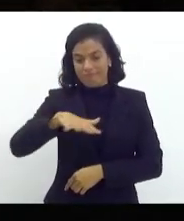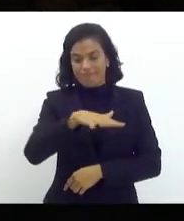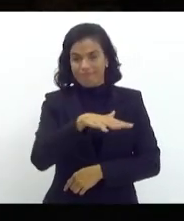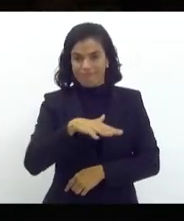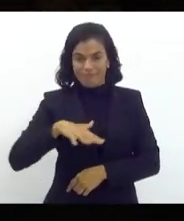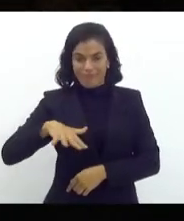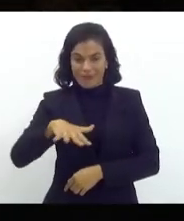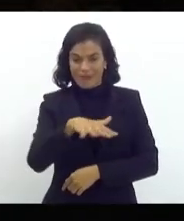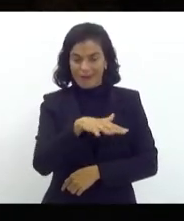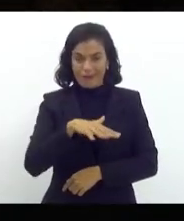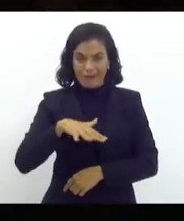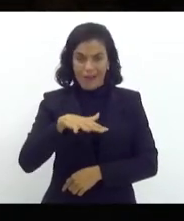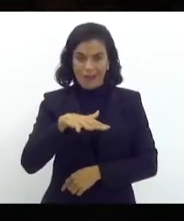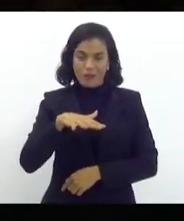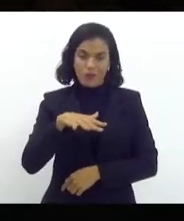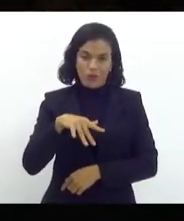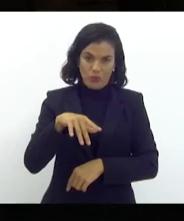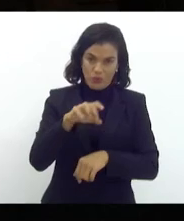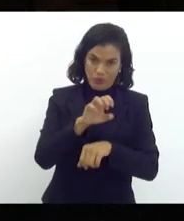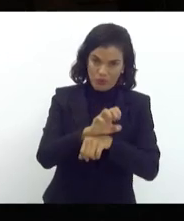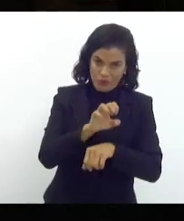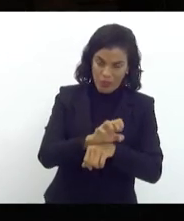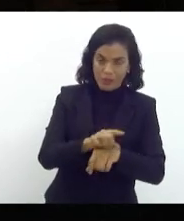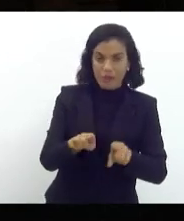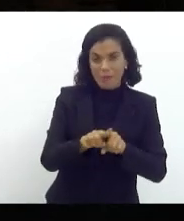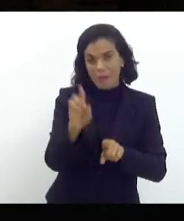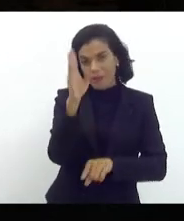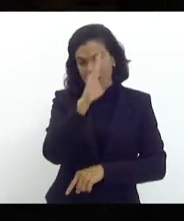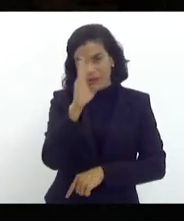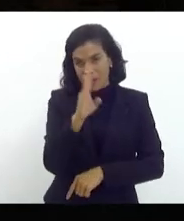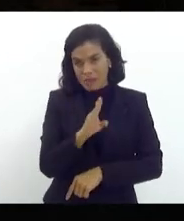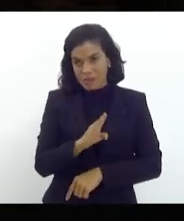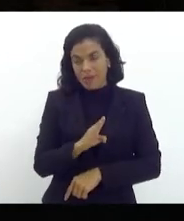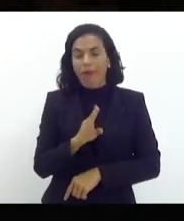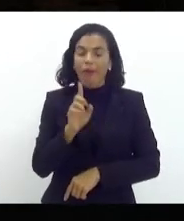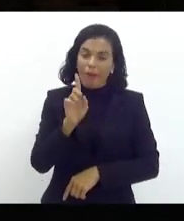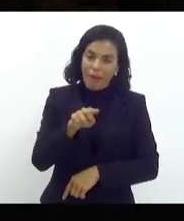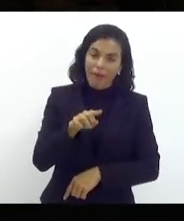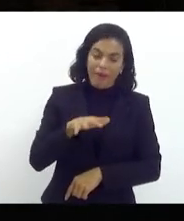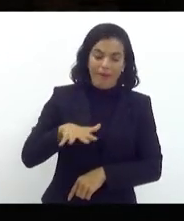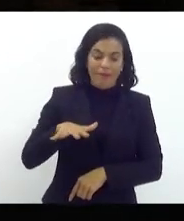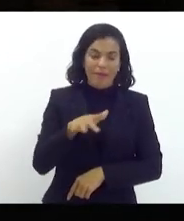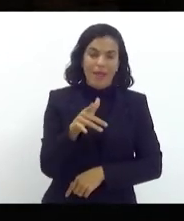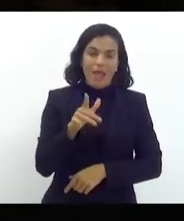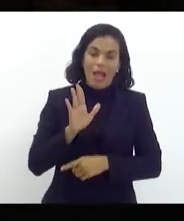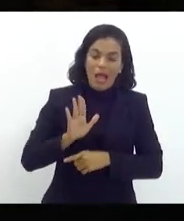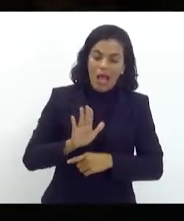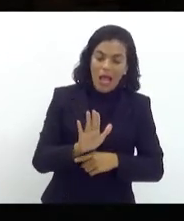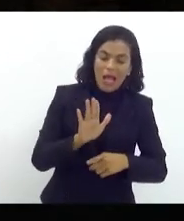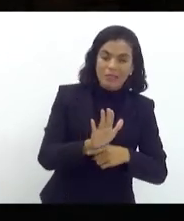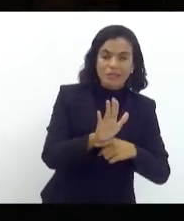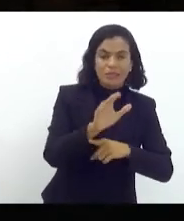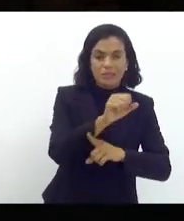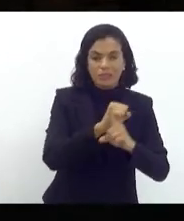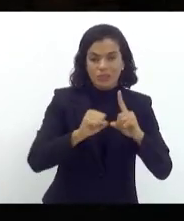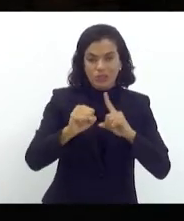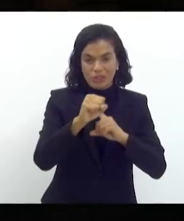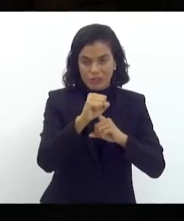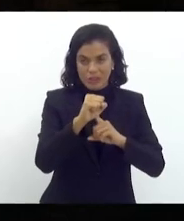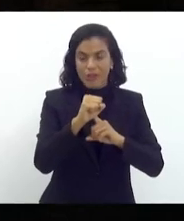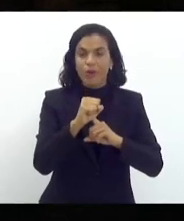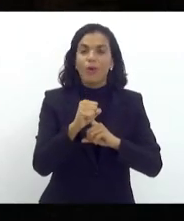Chaga do nosso Estado do nosso Brasil que é a assistência social